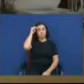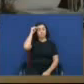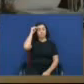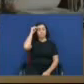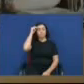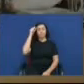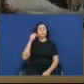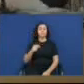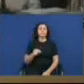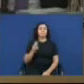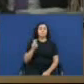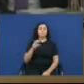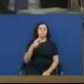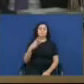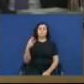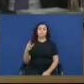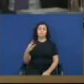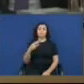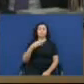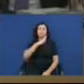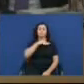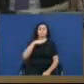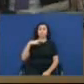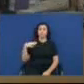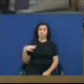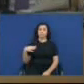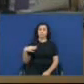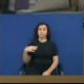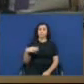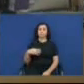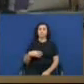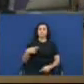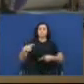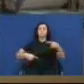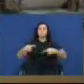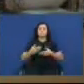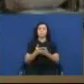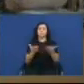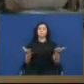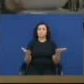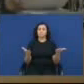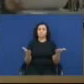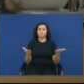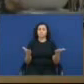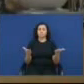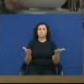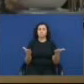Requerimento 533, vereador Aloysio Andrade. Em discussão.